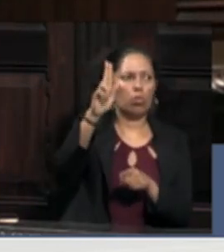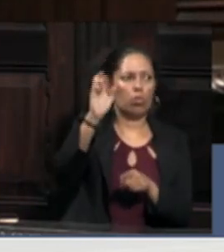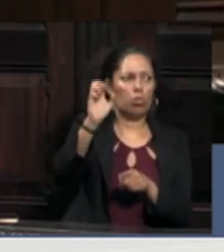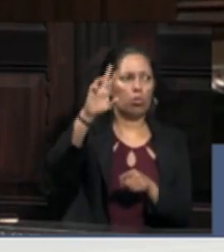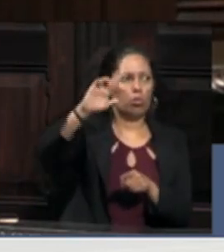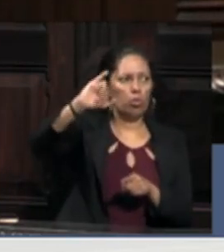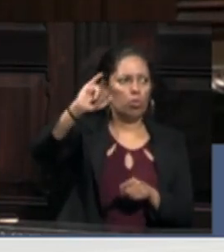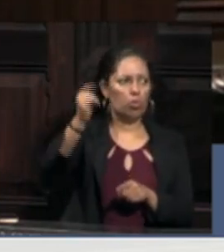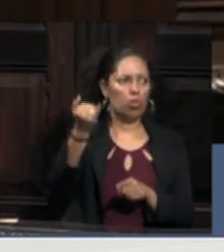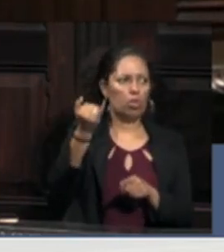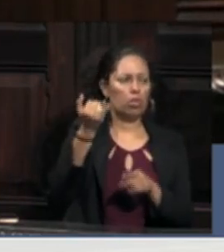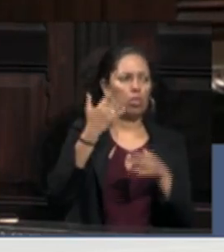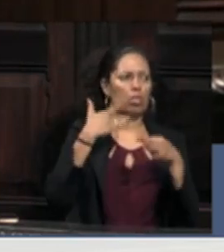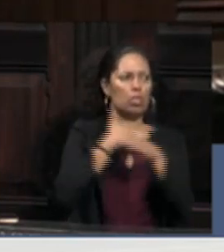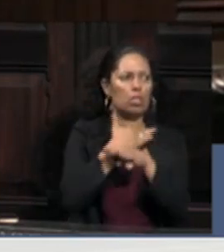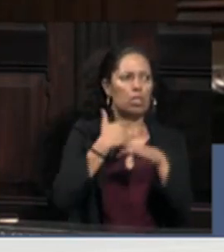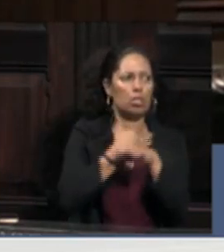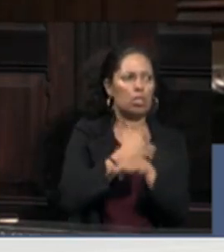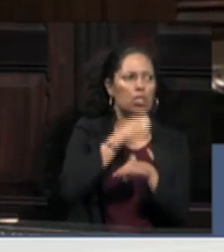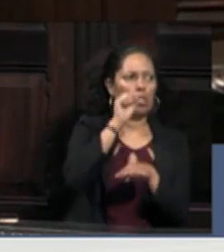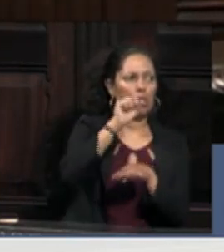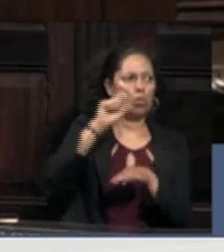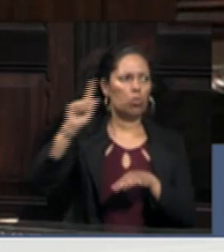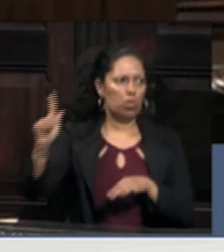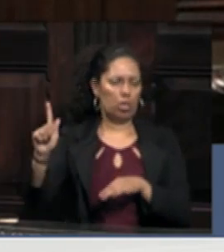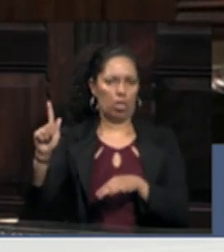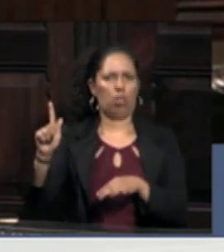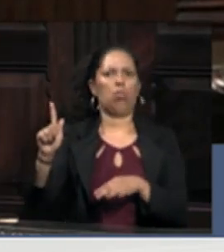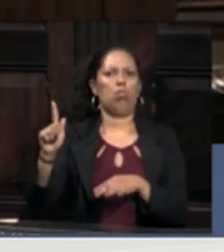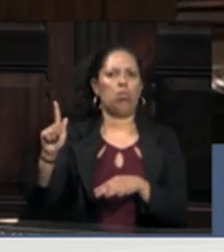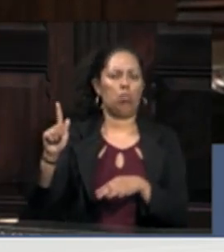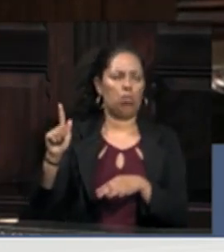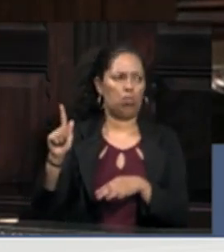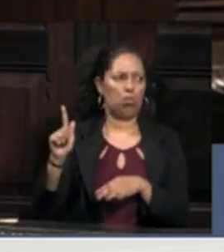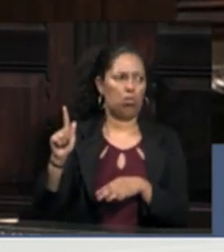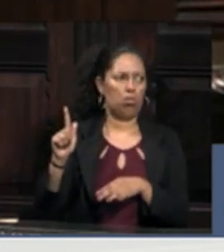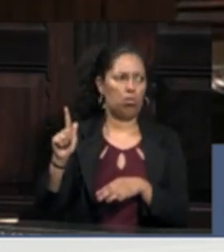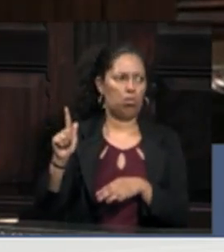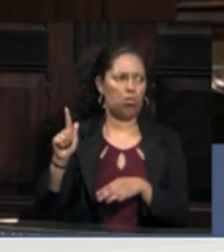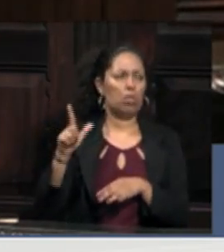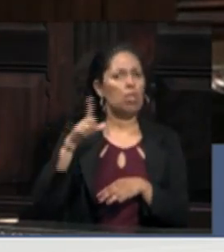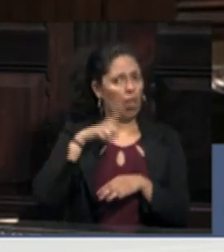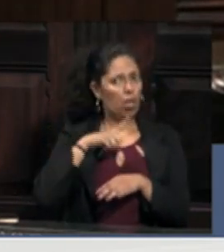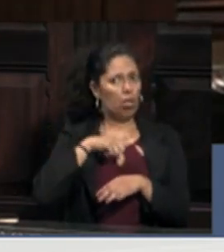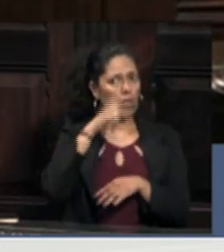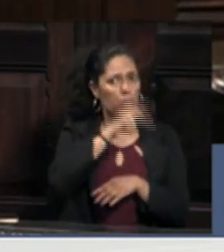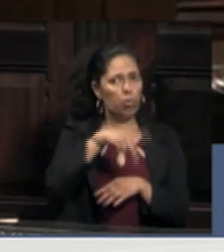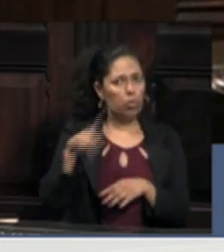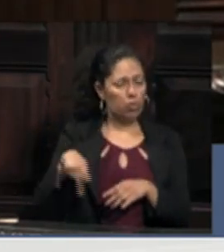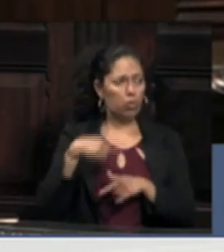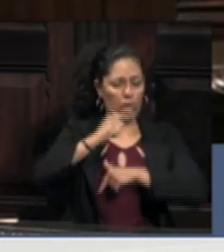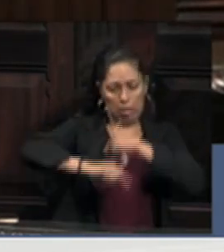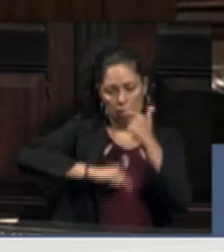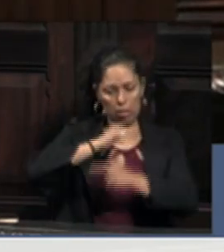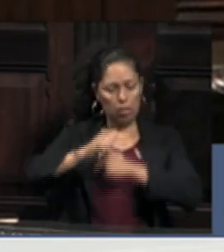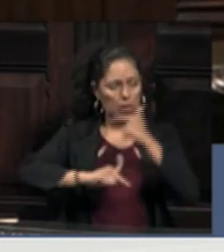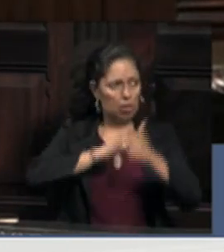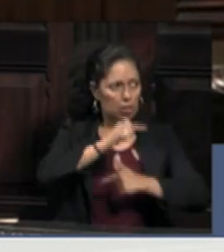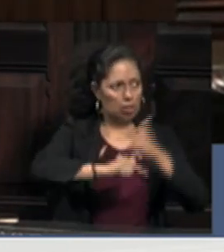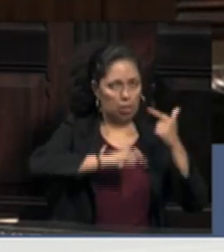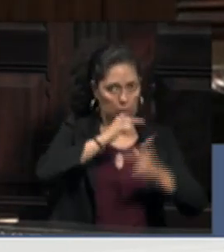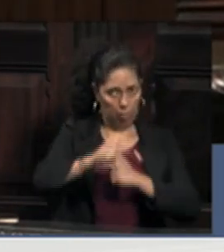na Faculdade de Formação de Professores, que é um braço da UERJ em São Gonçalo. Ali nós temos professores que dão aulas, ali nós